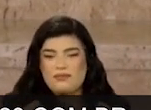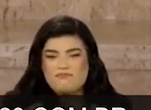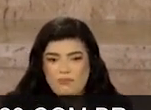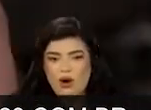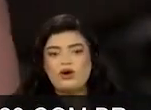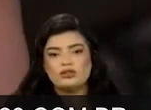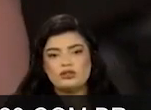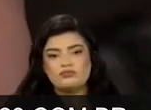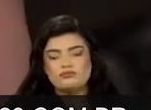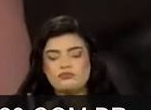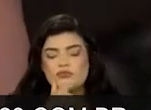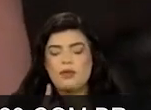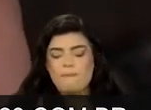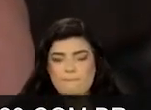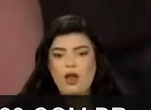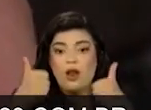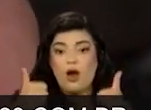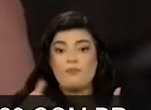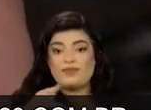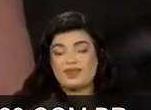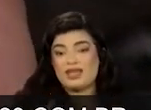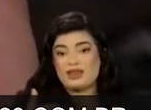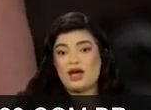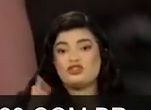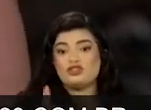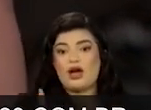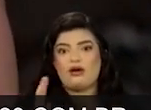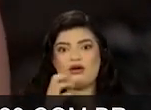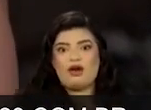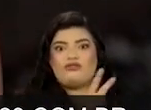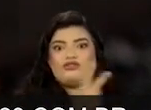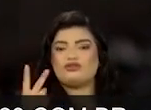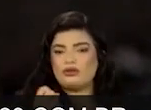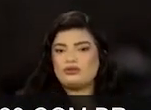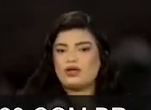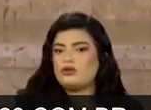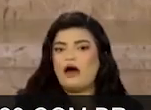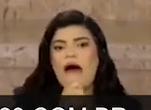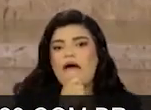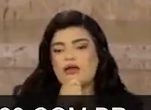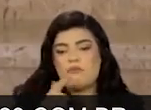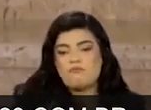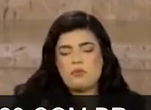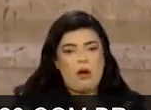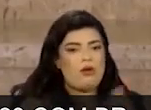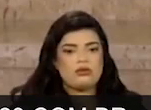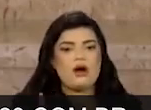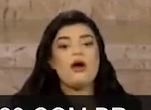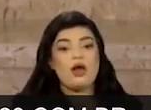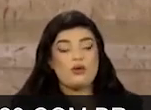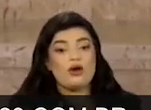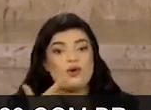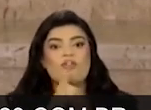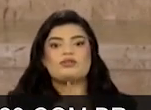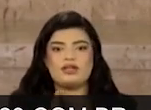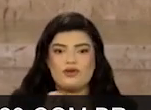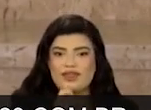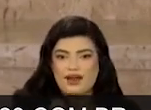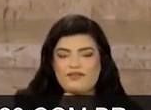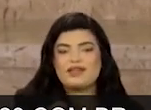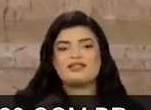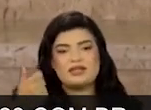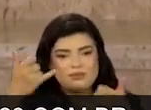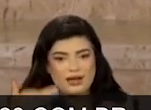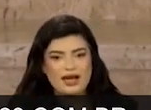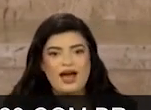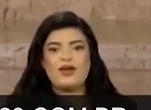é menor. Eu tenho 22 anos de diagnóstico já e não tenho nenhuma sequela. Então, eu quero conseguir um dia dar uma entrevista para você e falar: eu